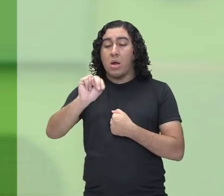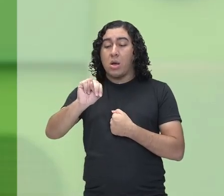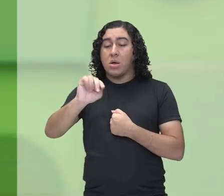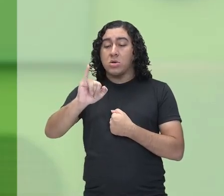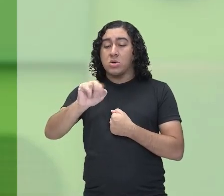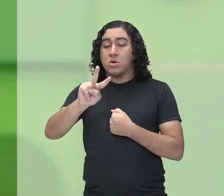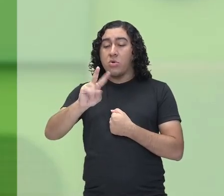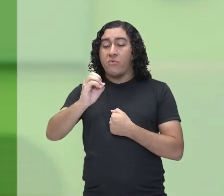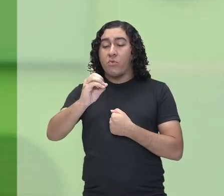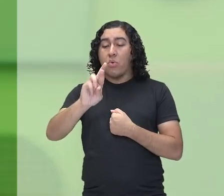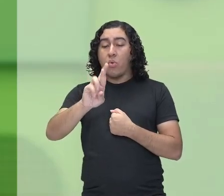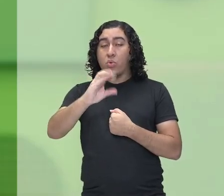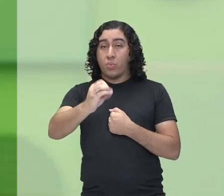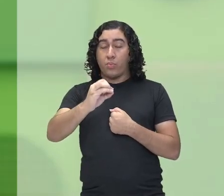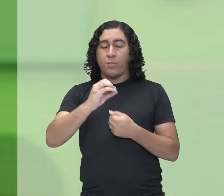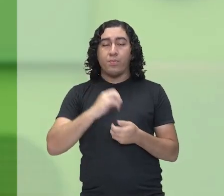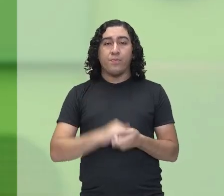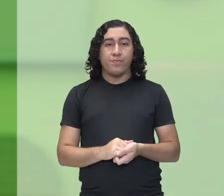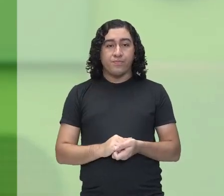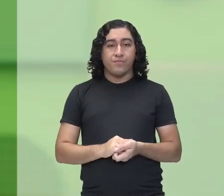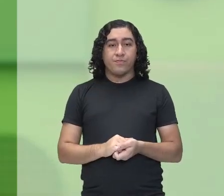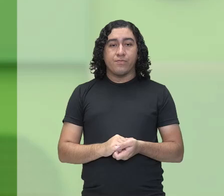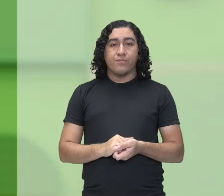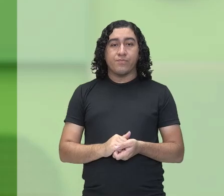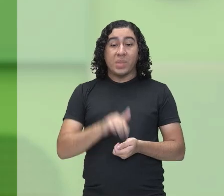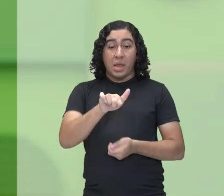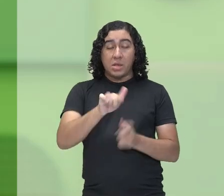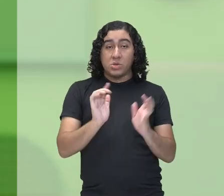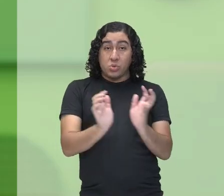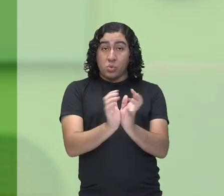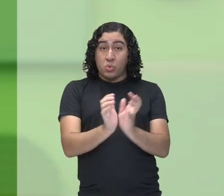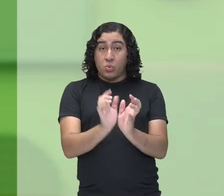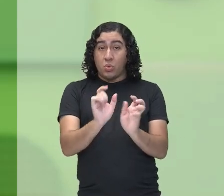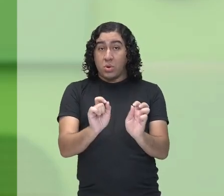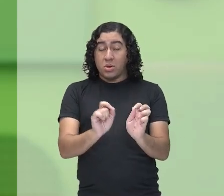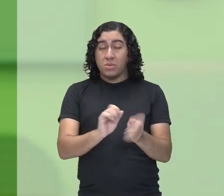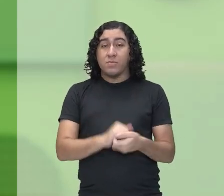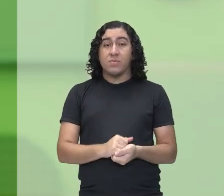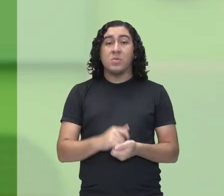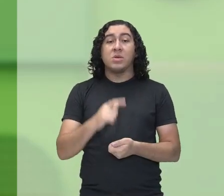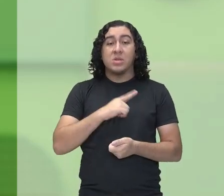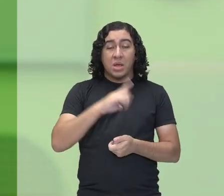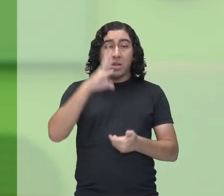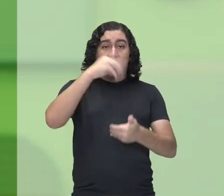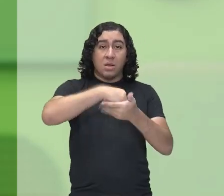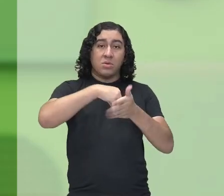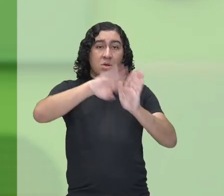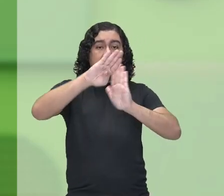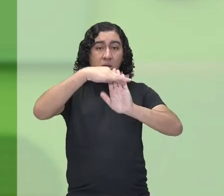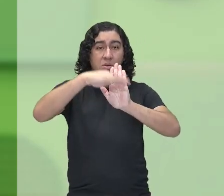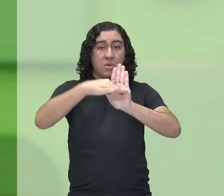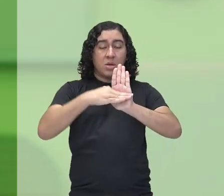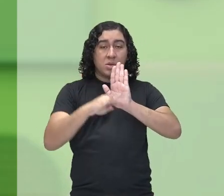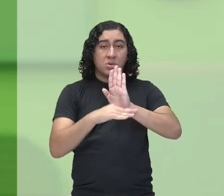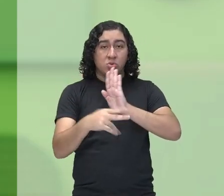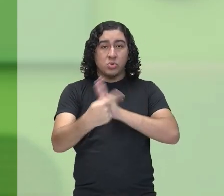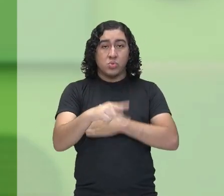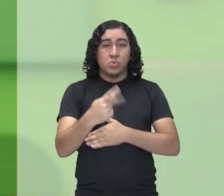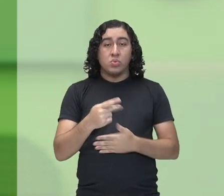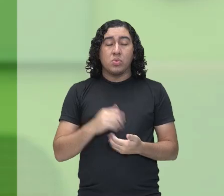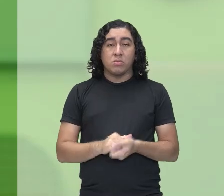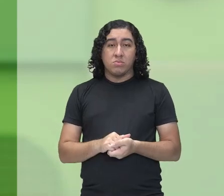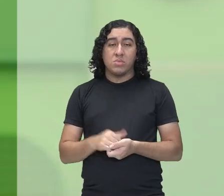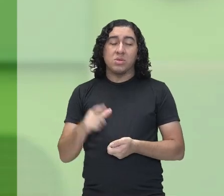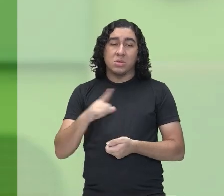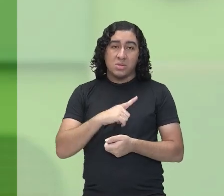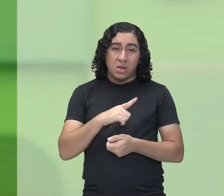assim sucessivamente. Então os consumidores vão ter também classificações, né, de consumidor primário,